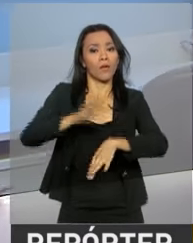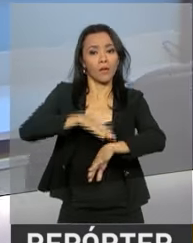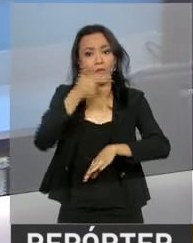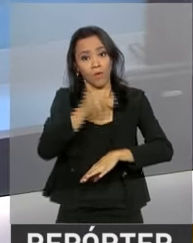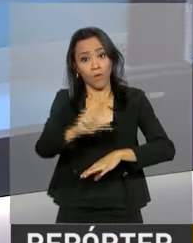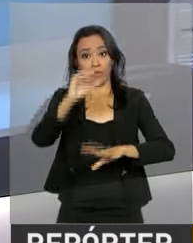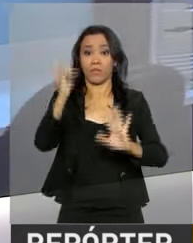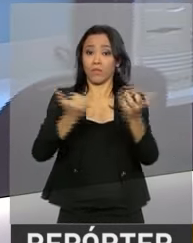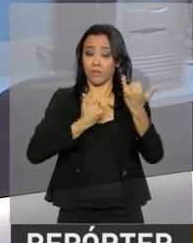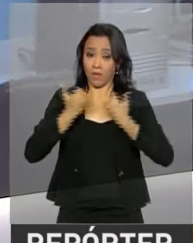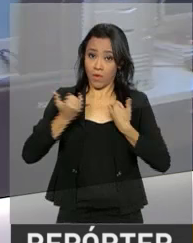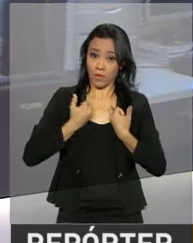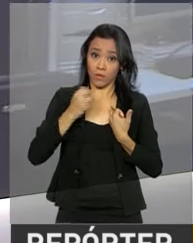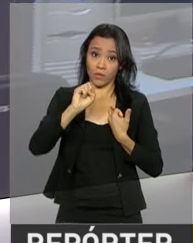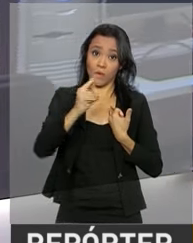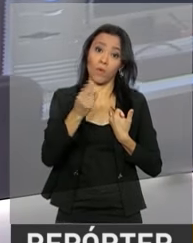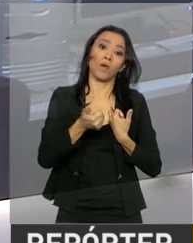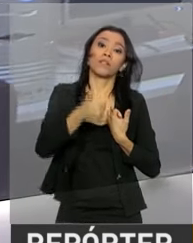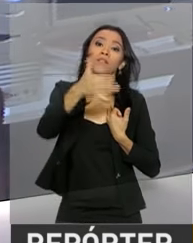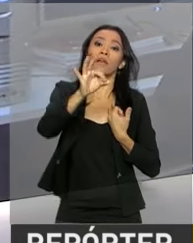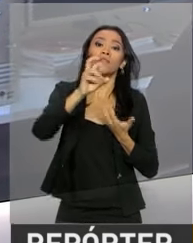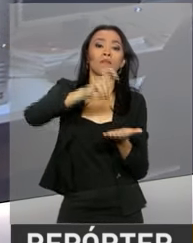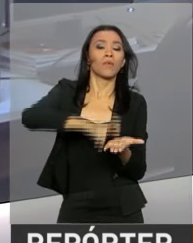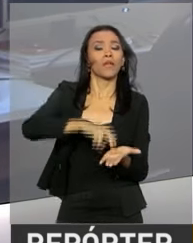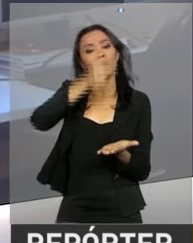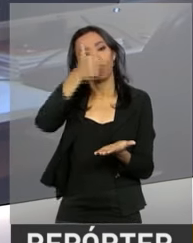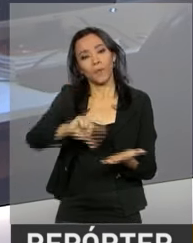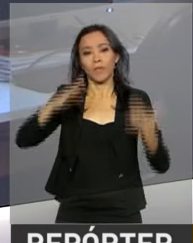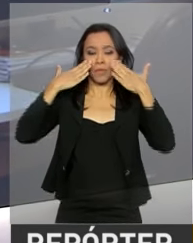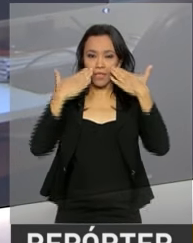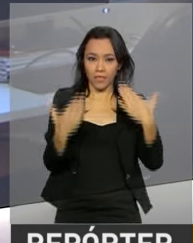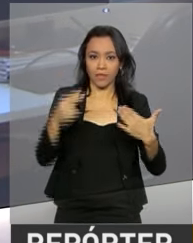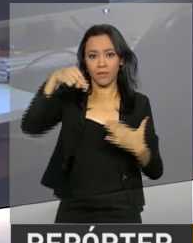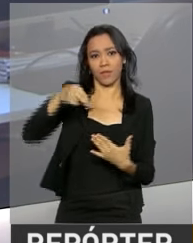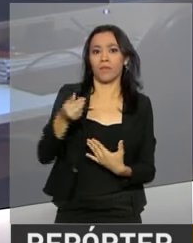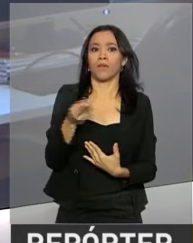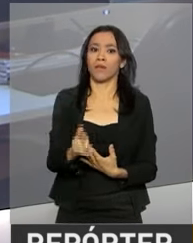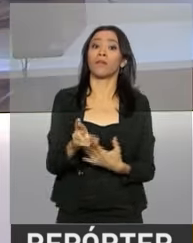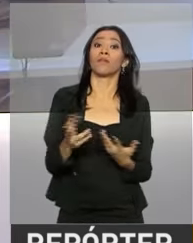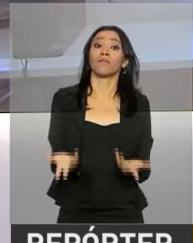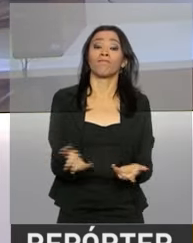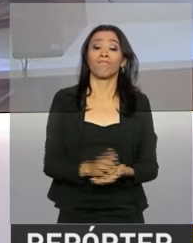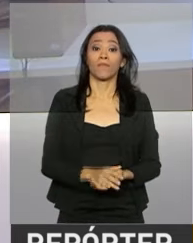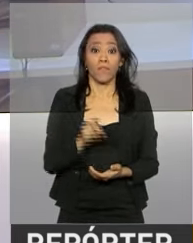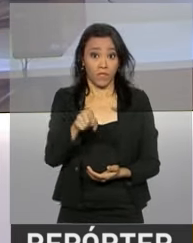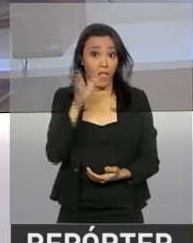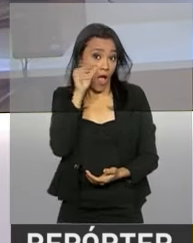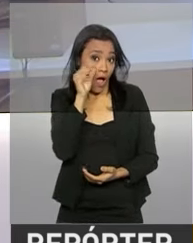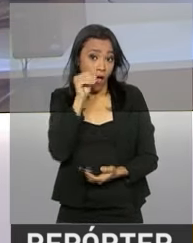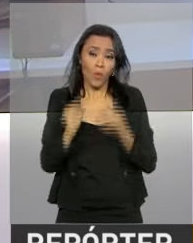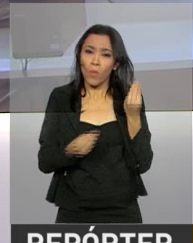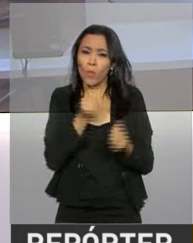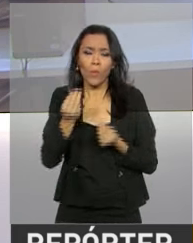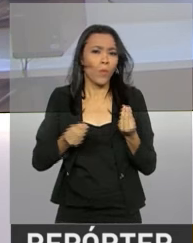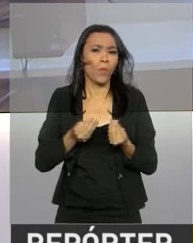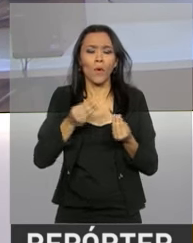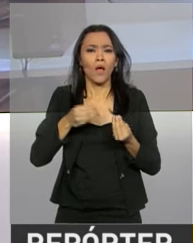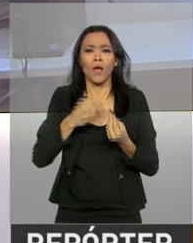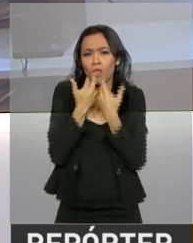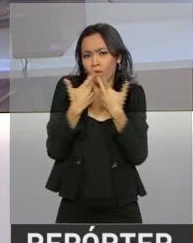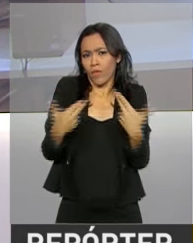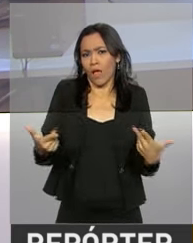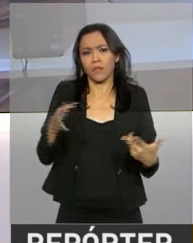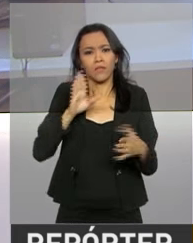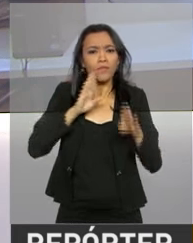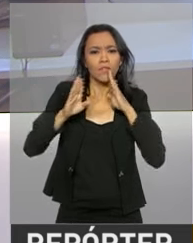outras informações ou às 10 da manhã na próxima edição do Repórter NBR. Você pode acompanhar também as novidades em nossas